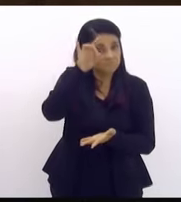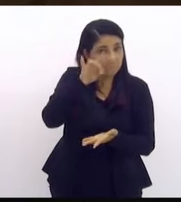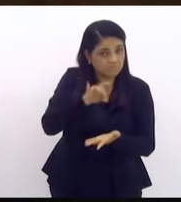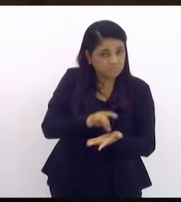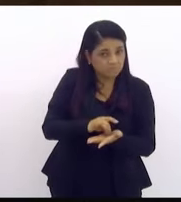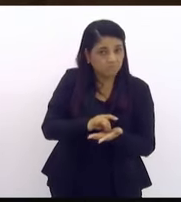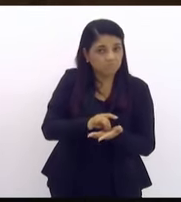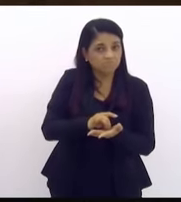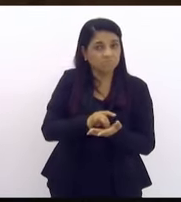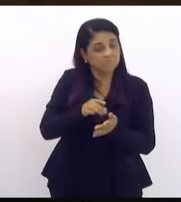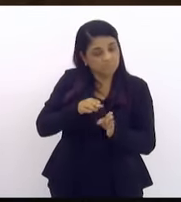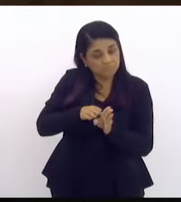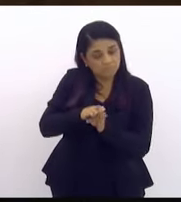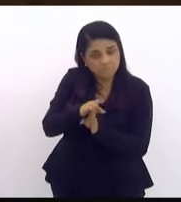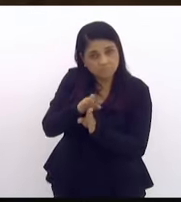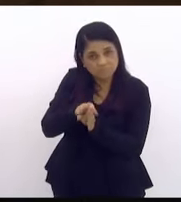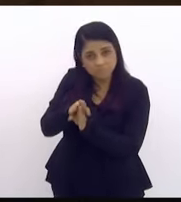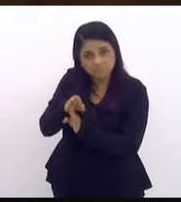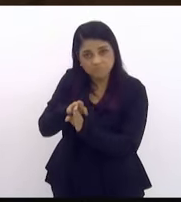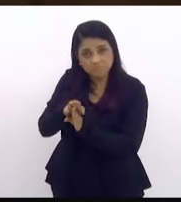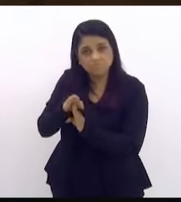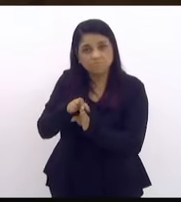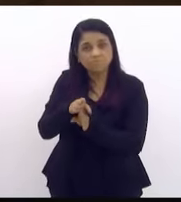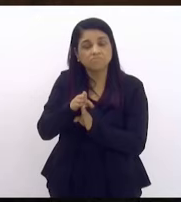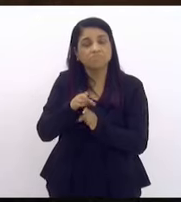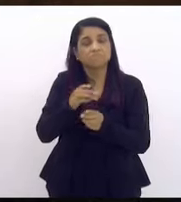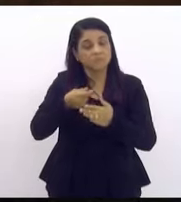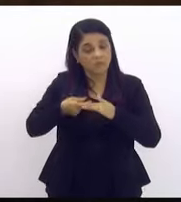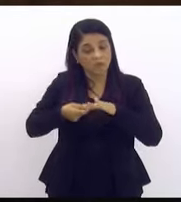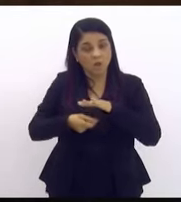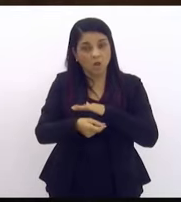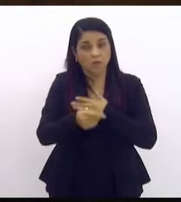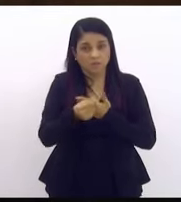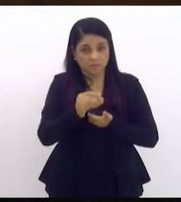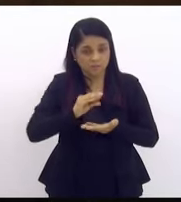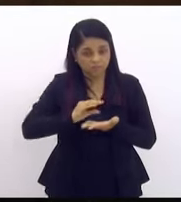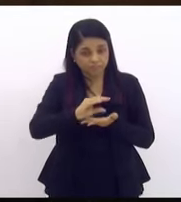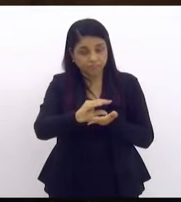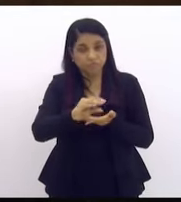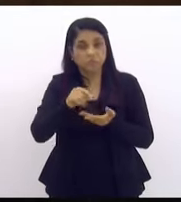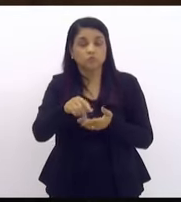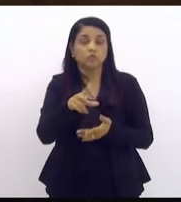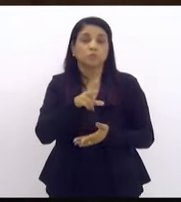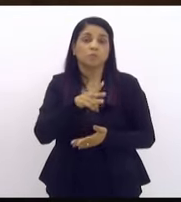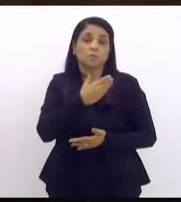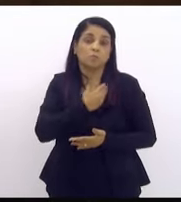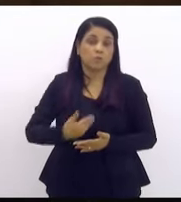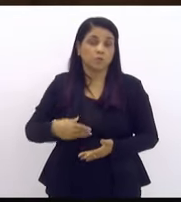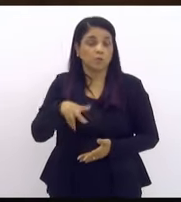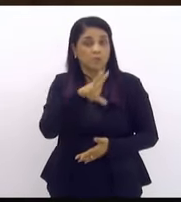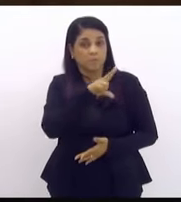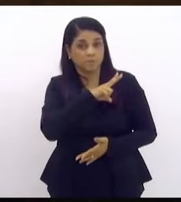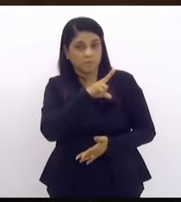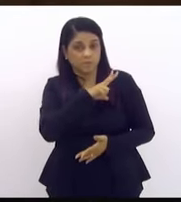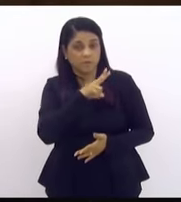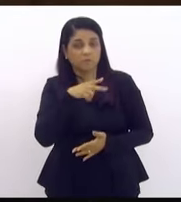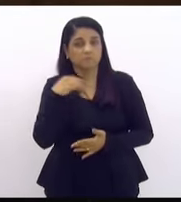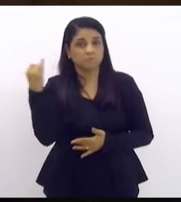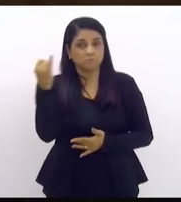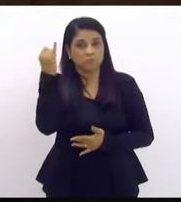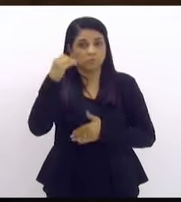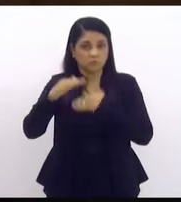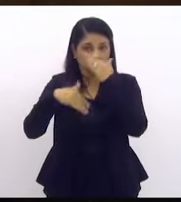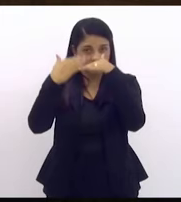para reorientação de alocação de recursos públicos e privados no sentido desse desenvolvimento